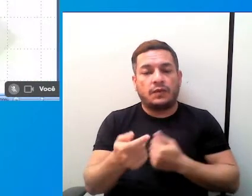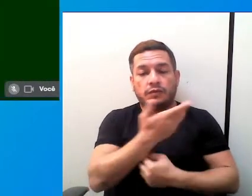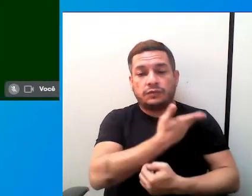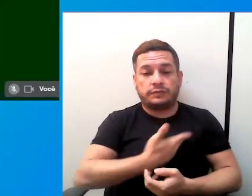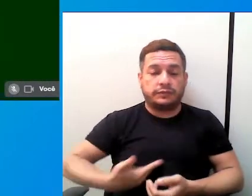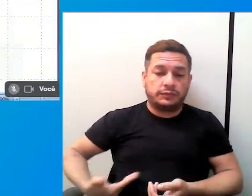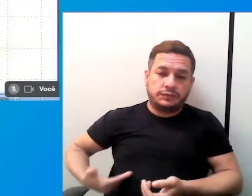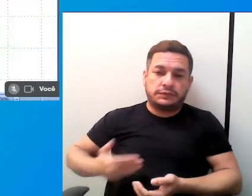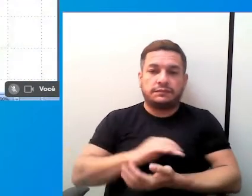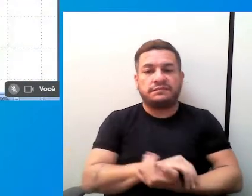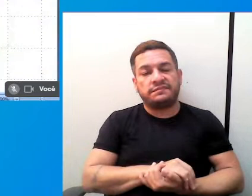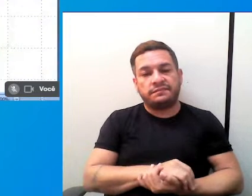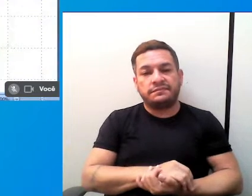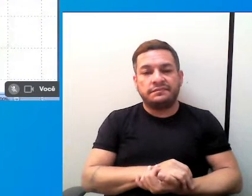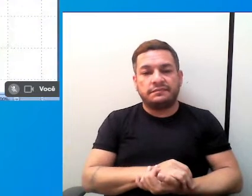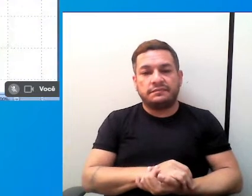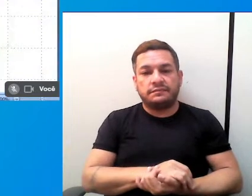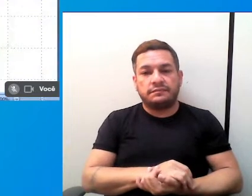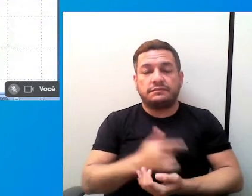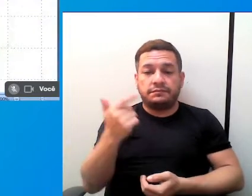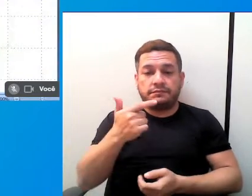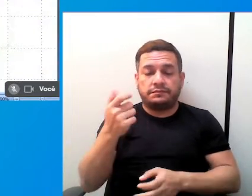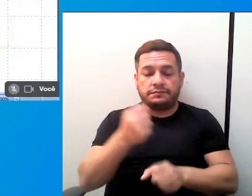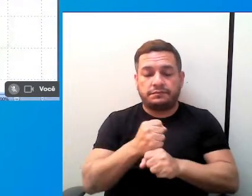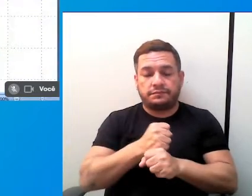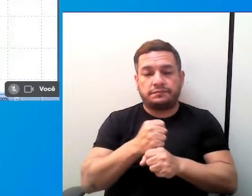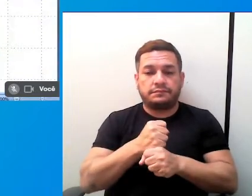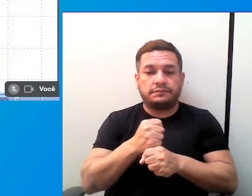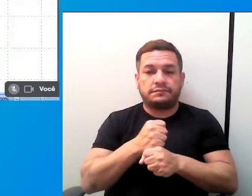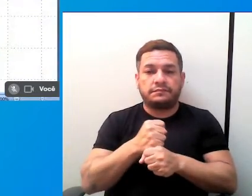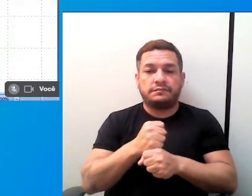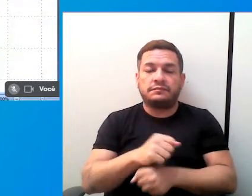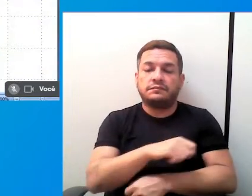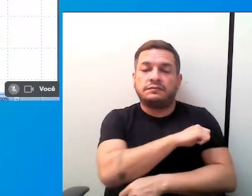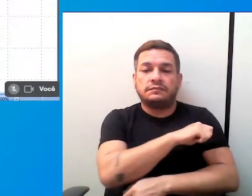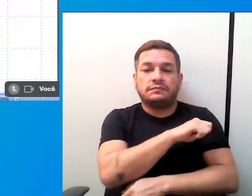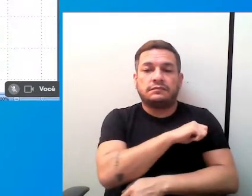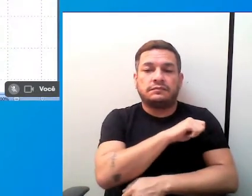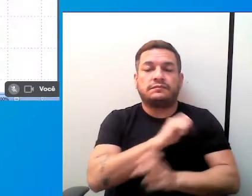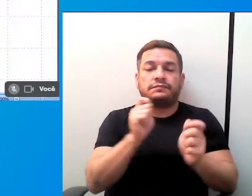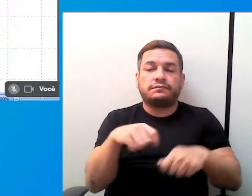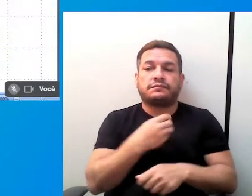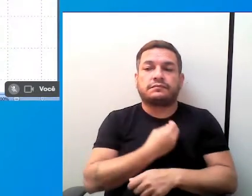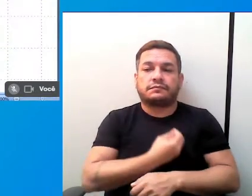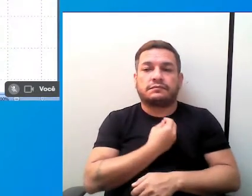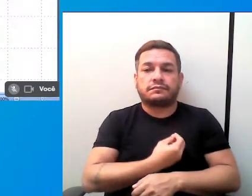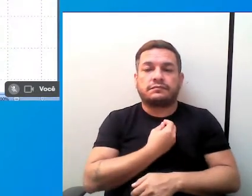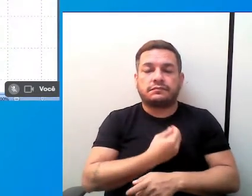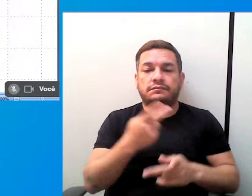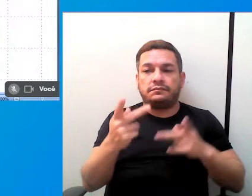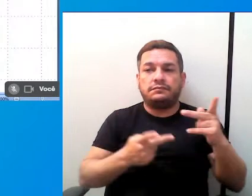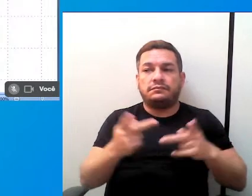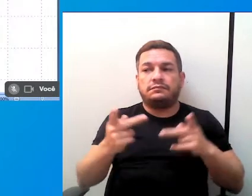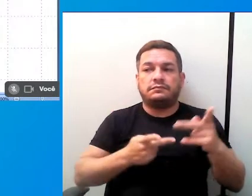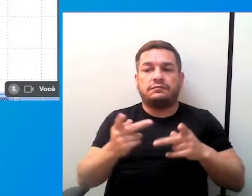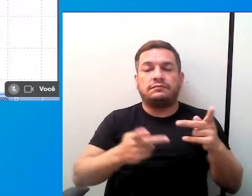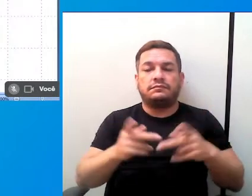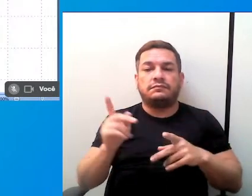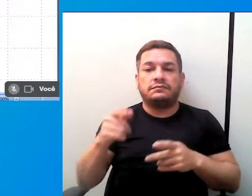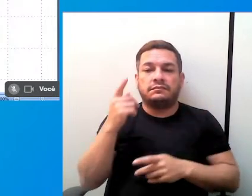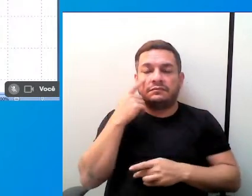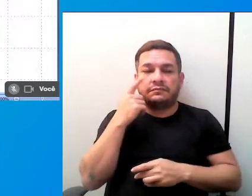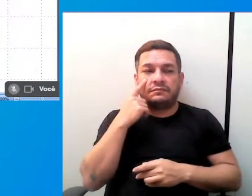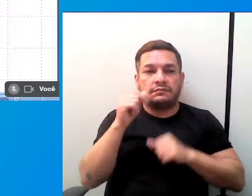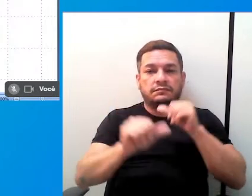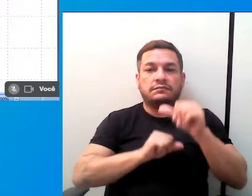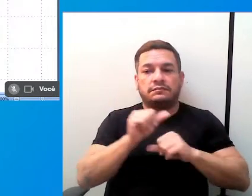públicos. A partir do segundo ano, os alunos, eles podem participar de um projeto, aí a estrutura um